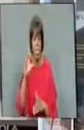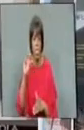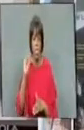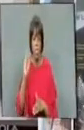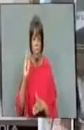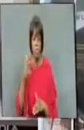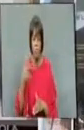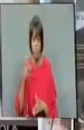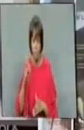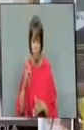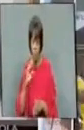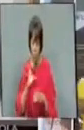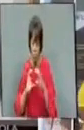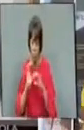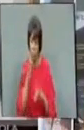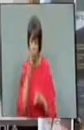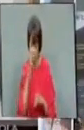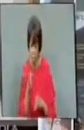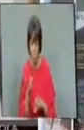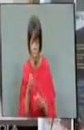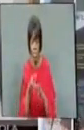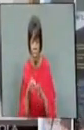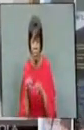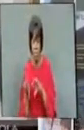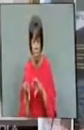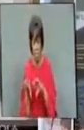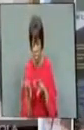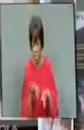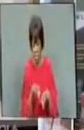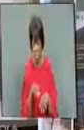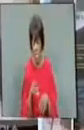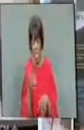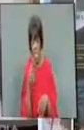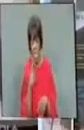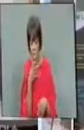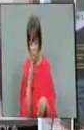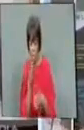já temos o contrato assinado com o satélite de observação da Terra, o Angosat 3.